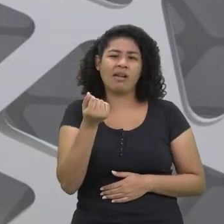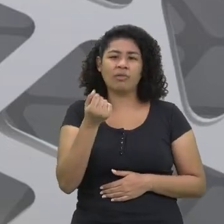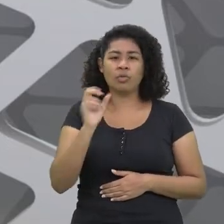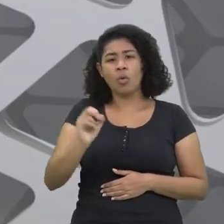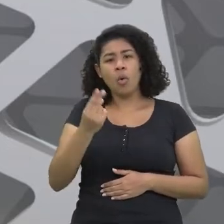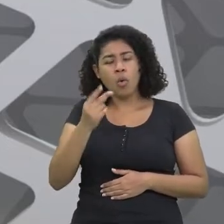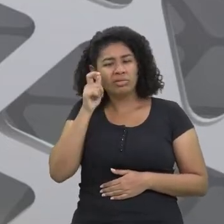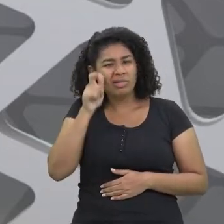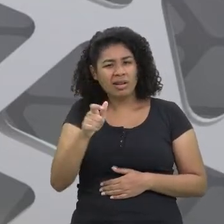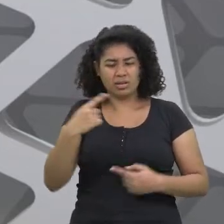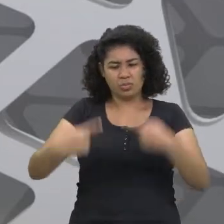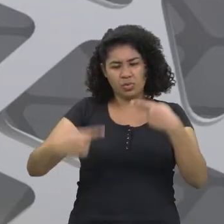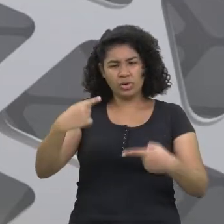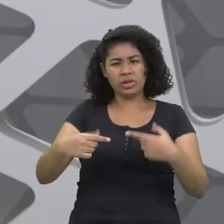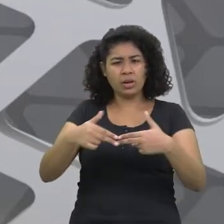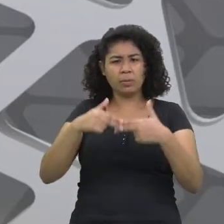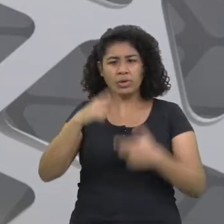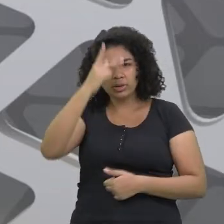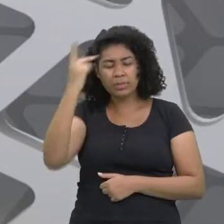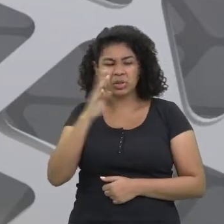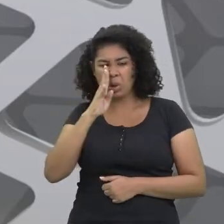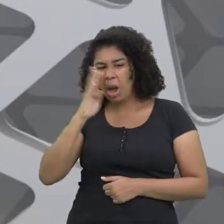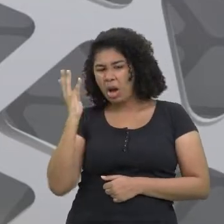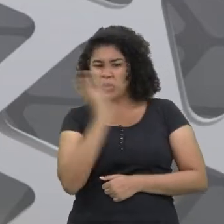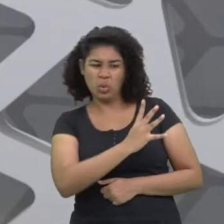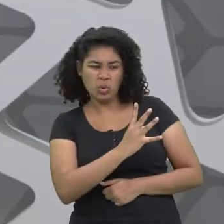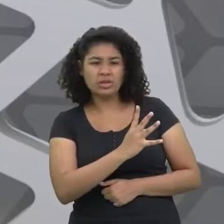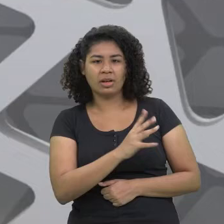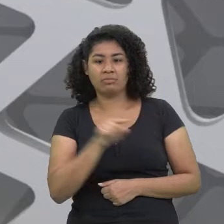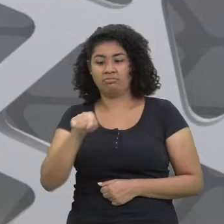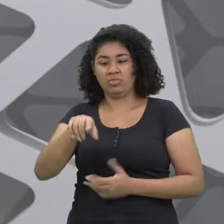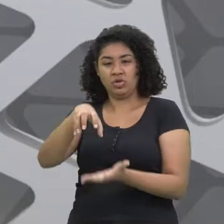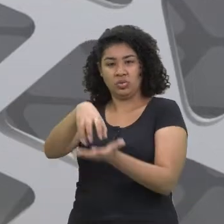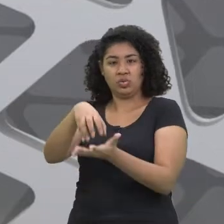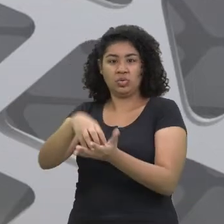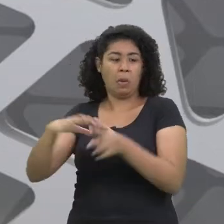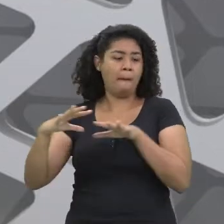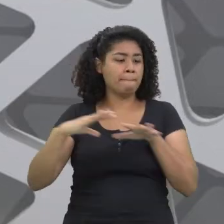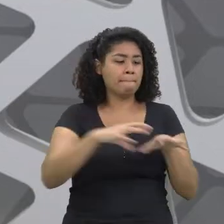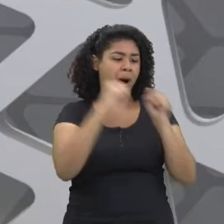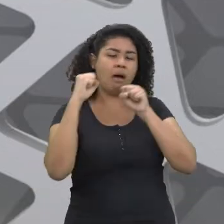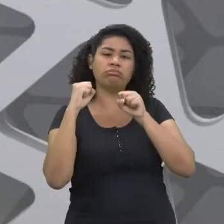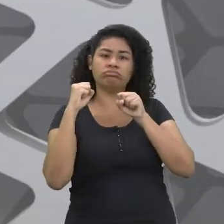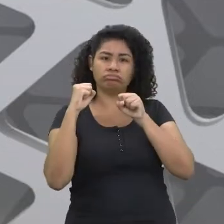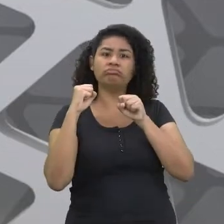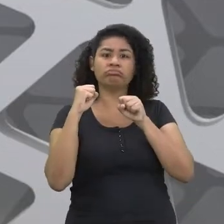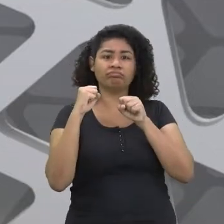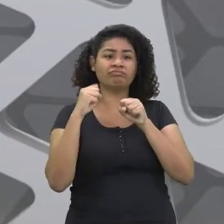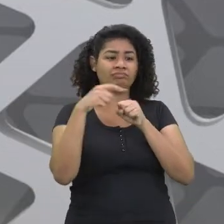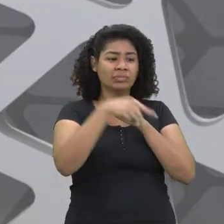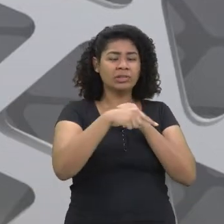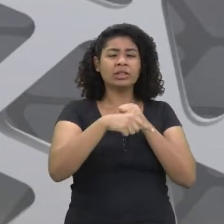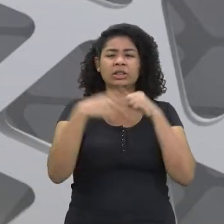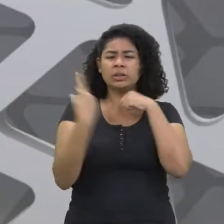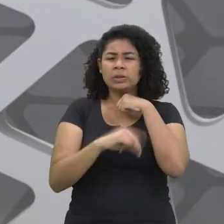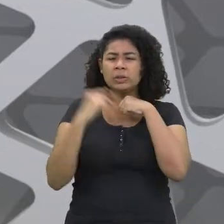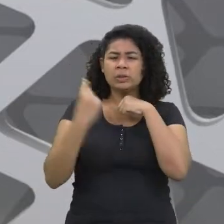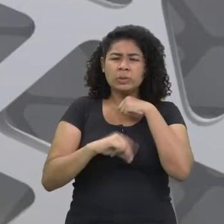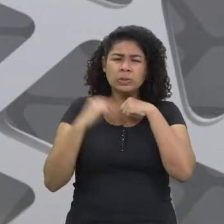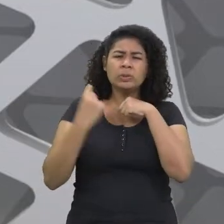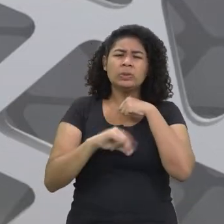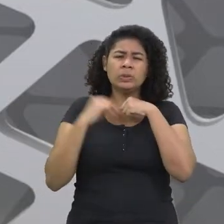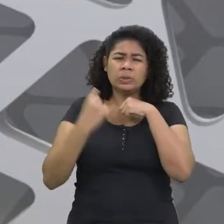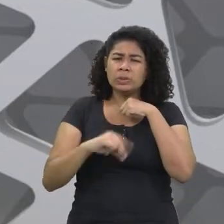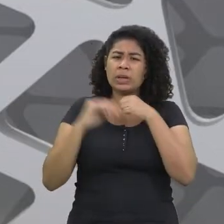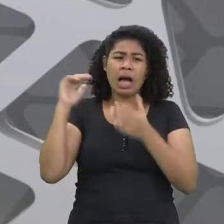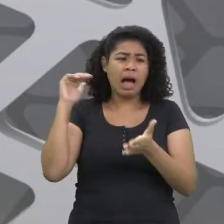alguém acusar uma outra pessoa de bruxaria. E a pessoa era ali pega, era torturada até